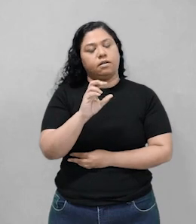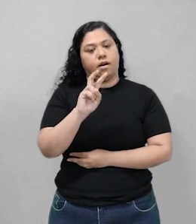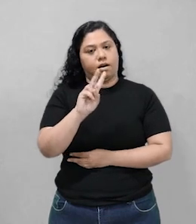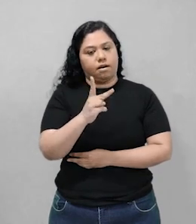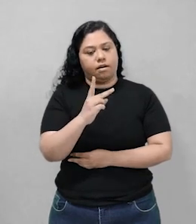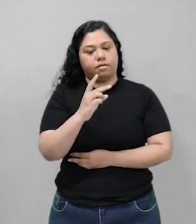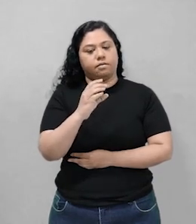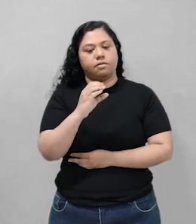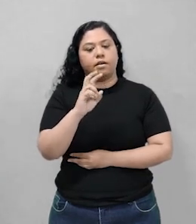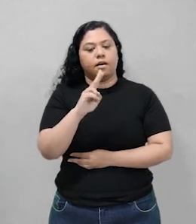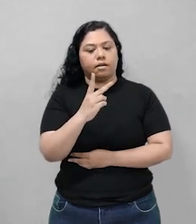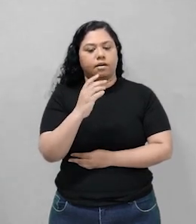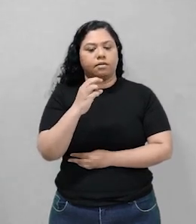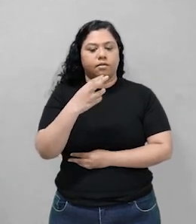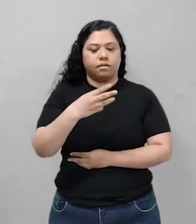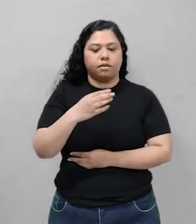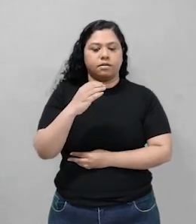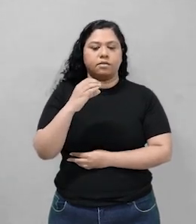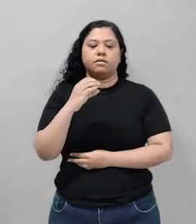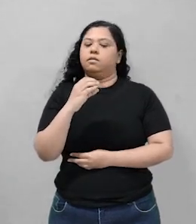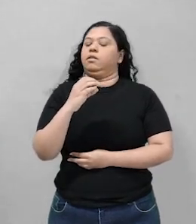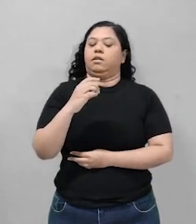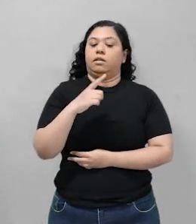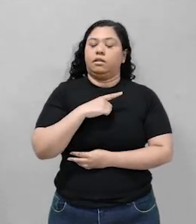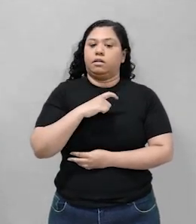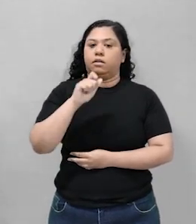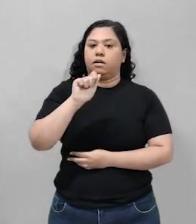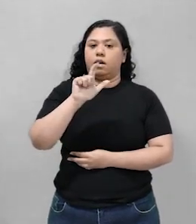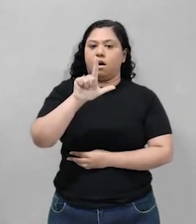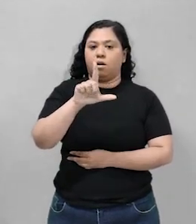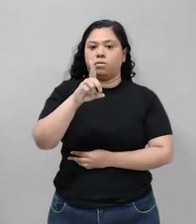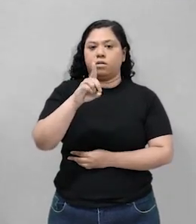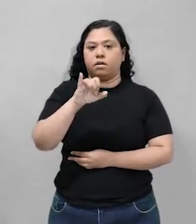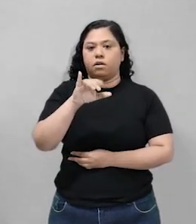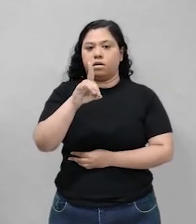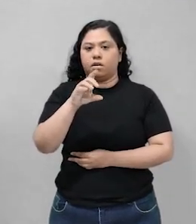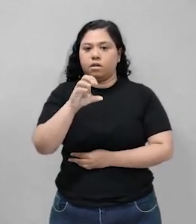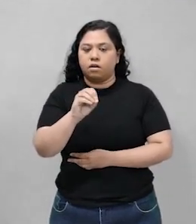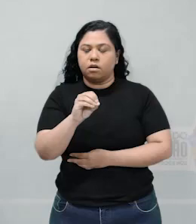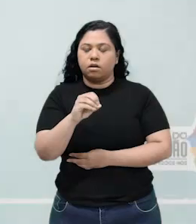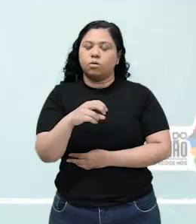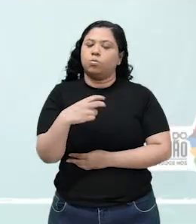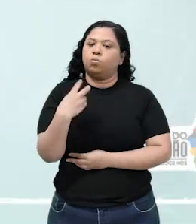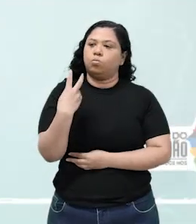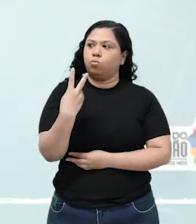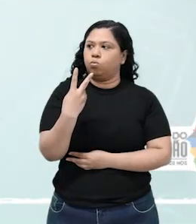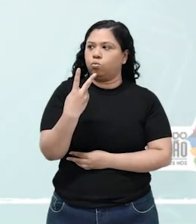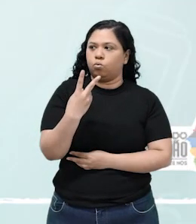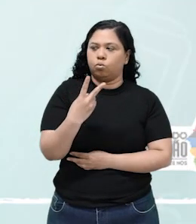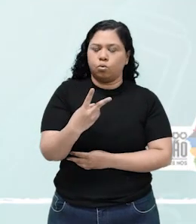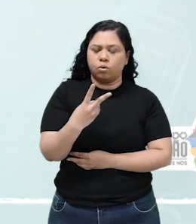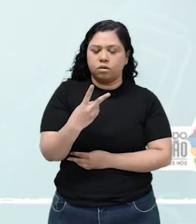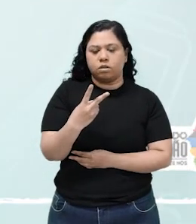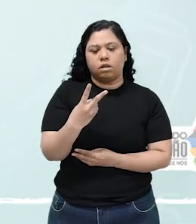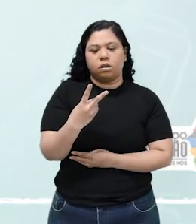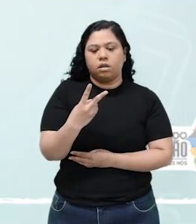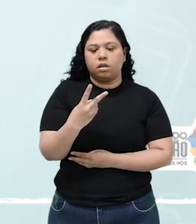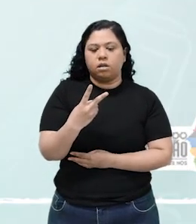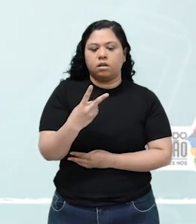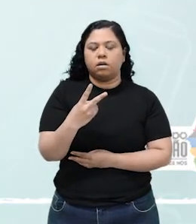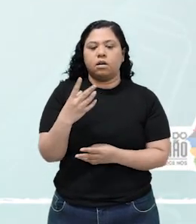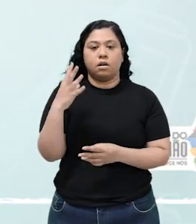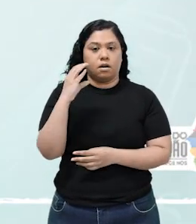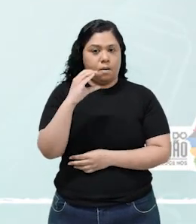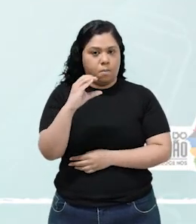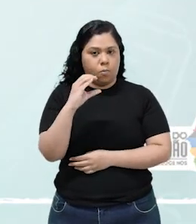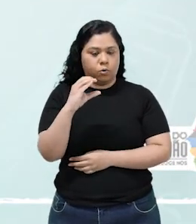CH3COOH, ou seja, eu tenho um aldeído com 2 carbonos. Então, o prefixo para 2 carbonos, et. A gente